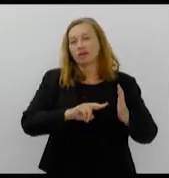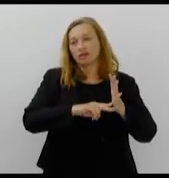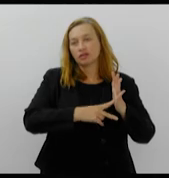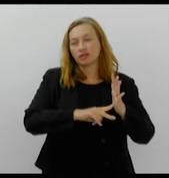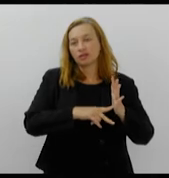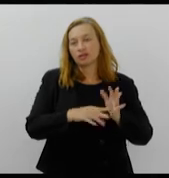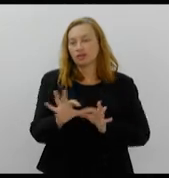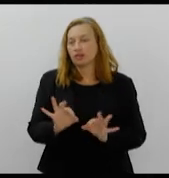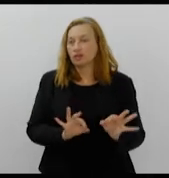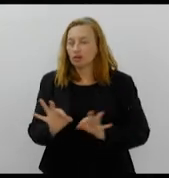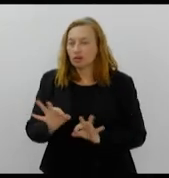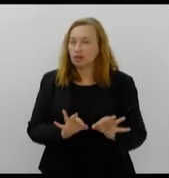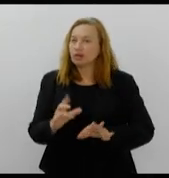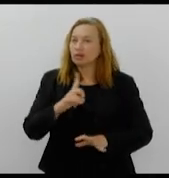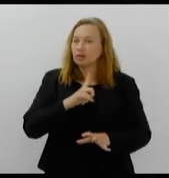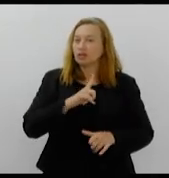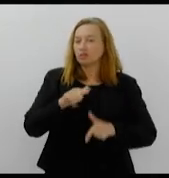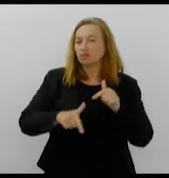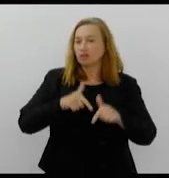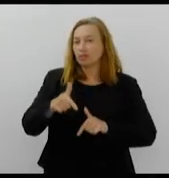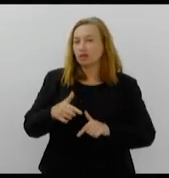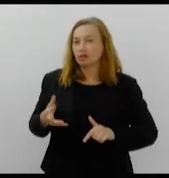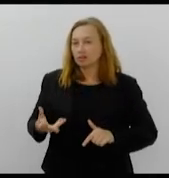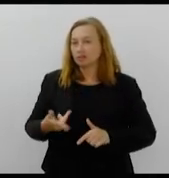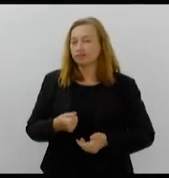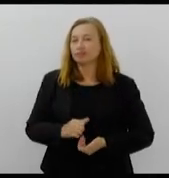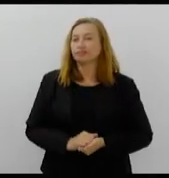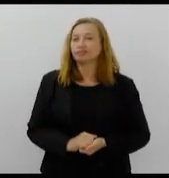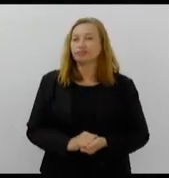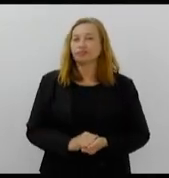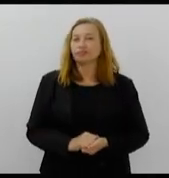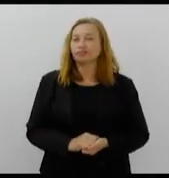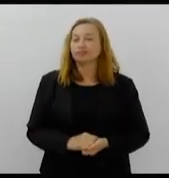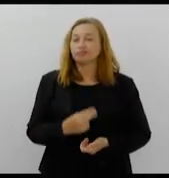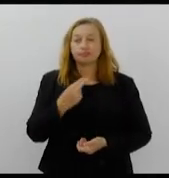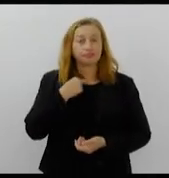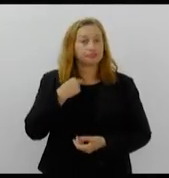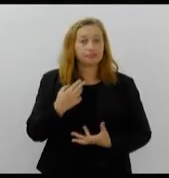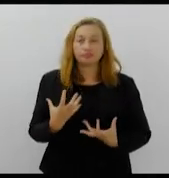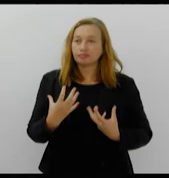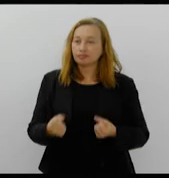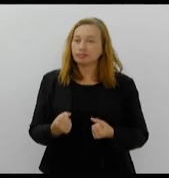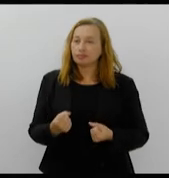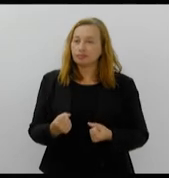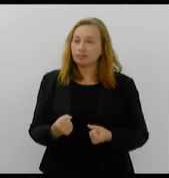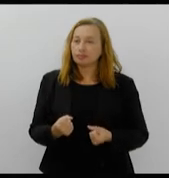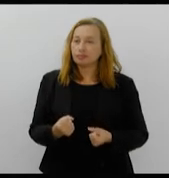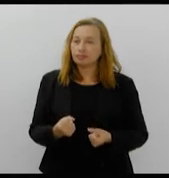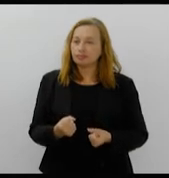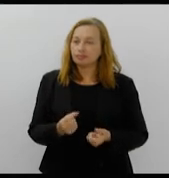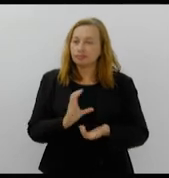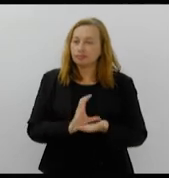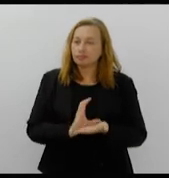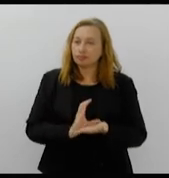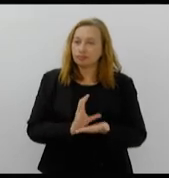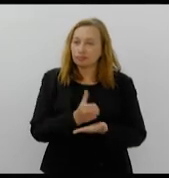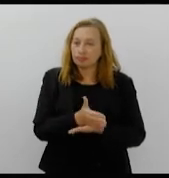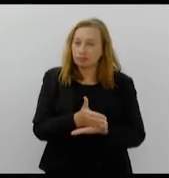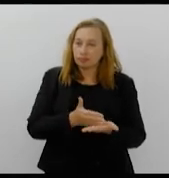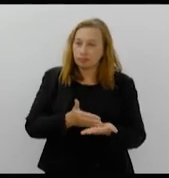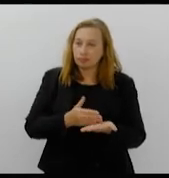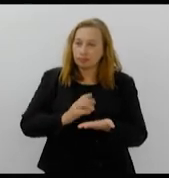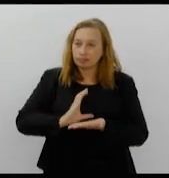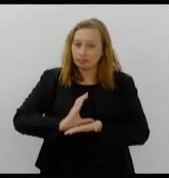a categoria e que tem um trabalho muito efetivo. Porque nós não podemos aceitar esse fatiamento, não podemos